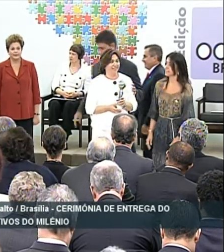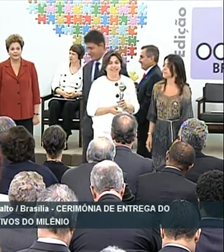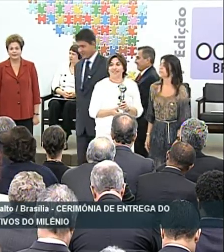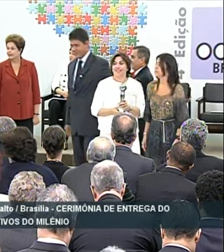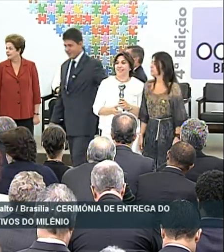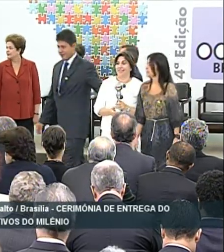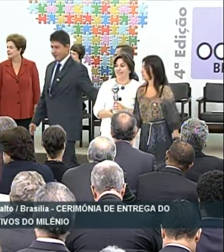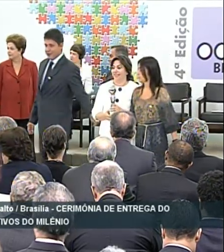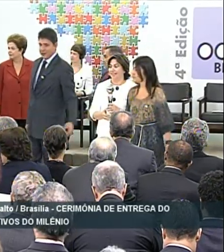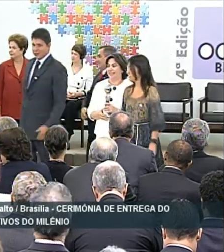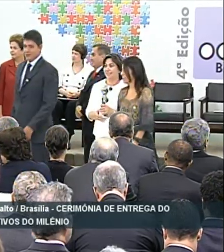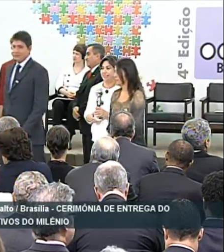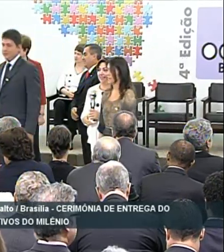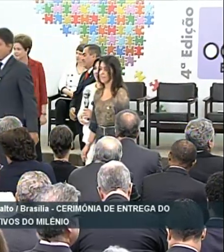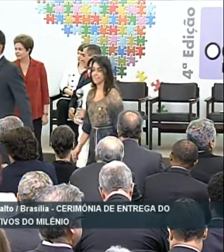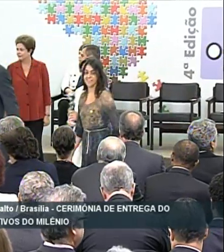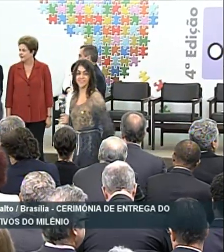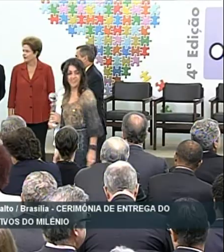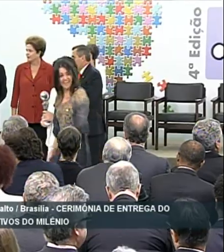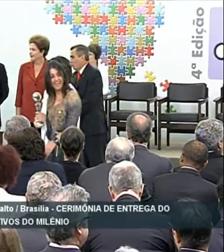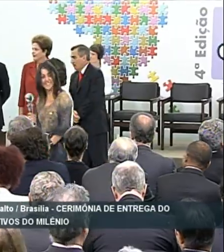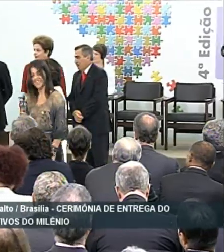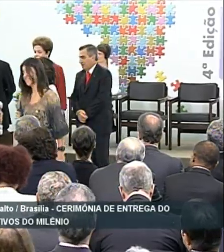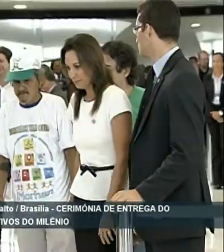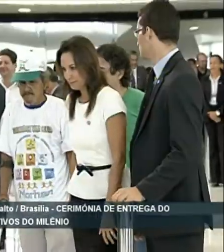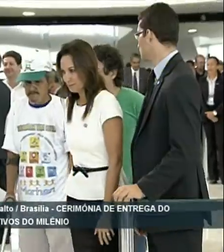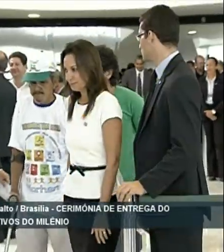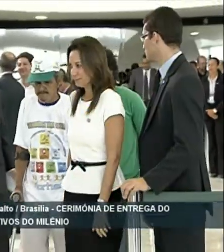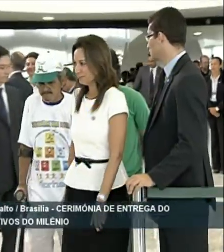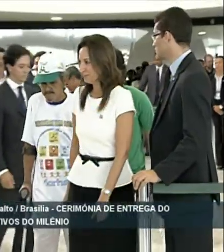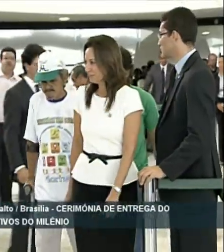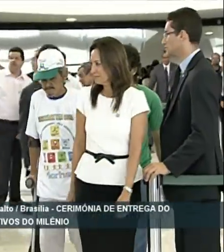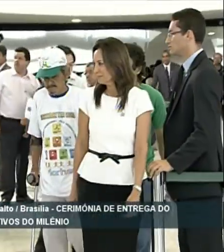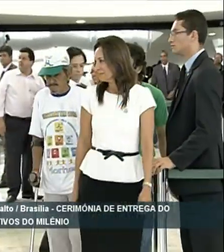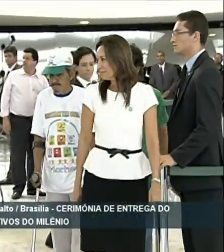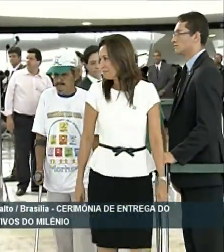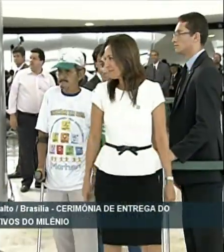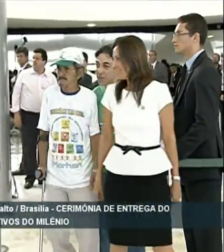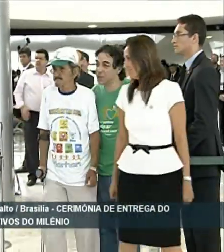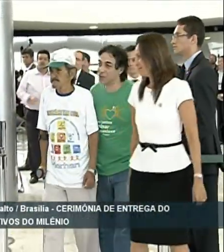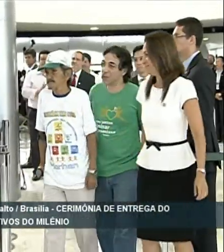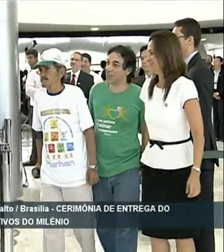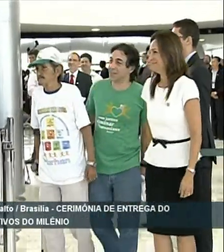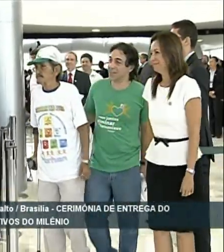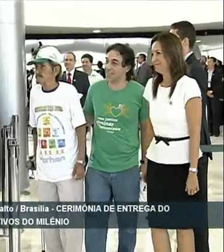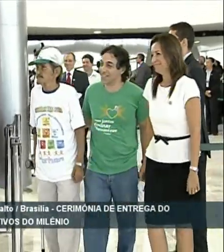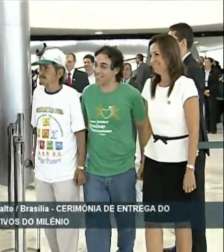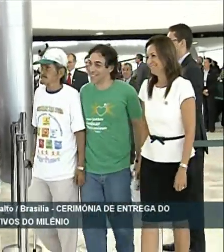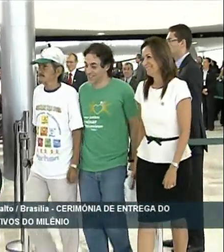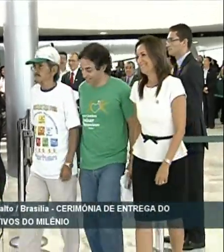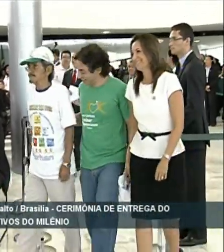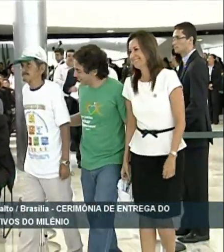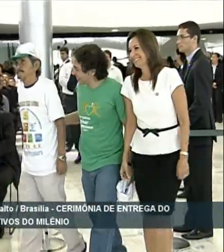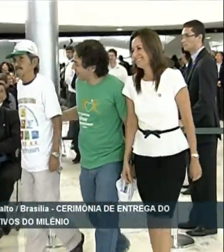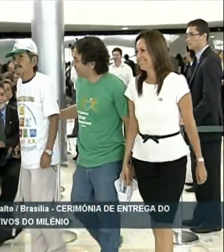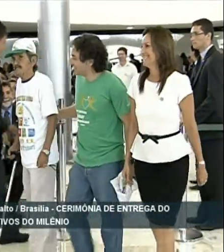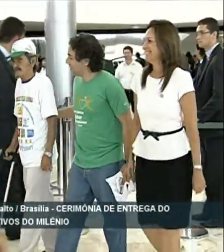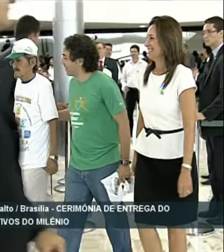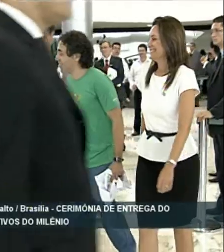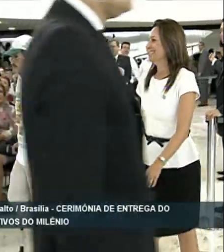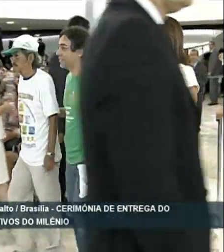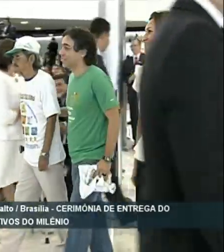movimento de Reintegração das pessoas atingidas pela hanseníase pela prática